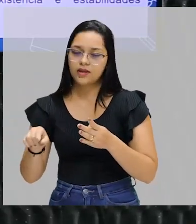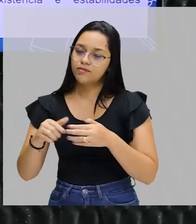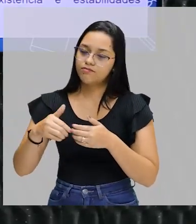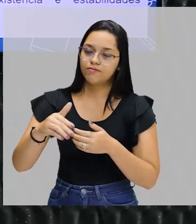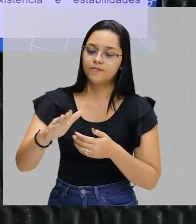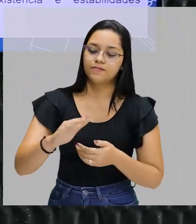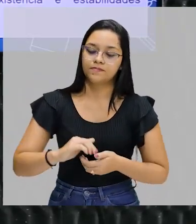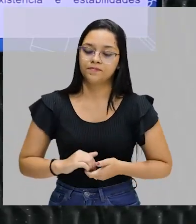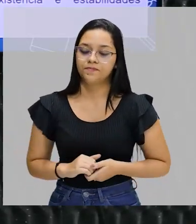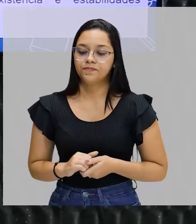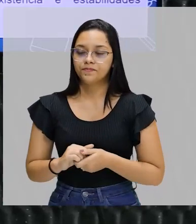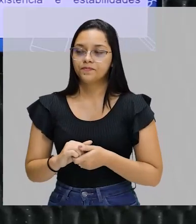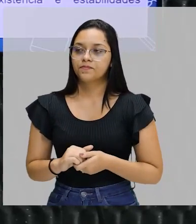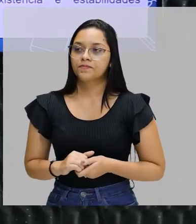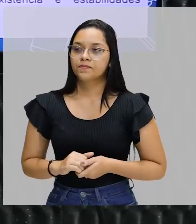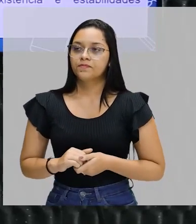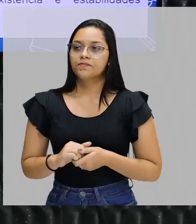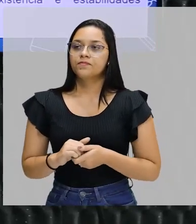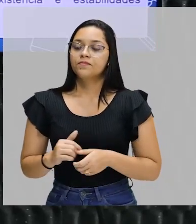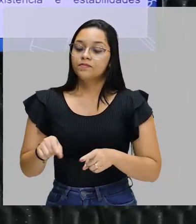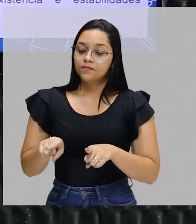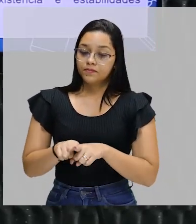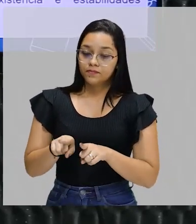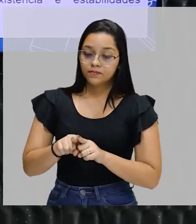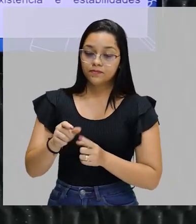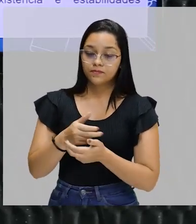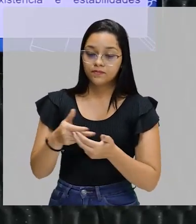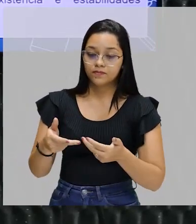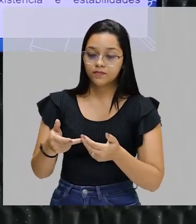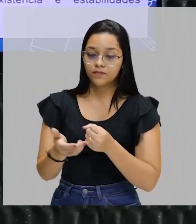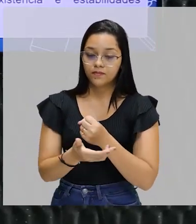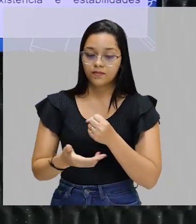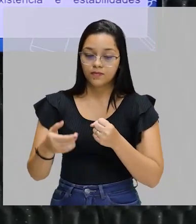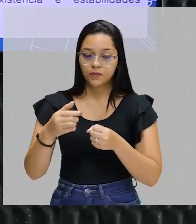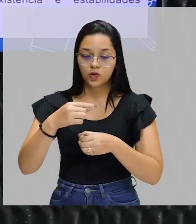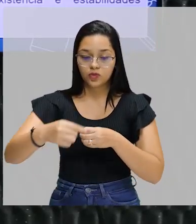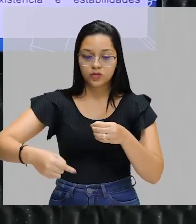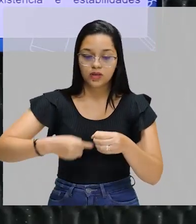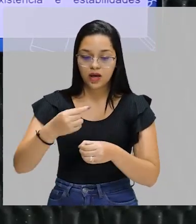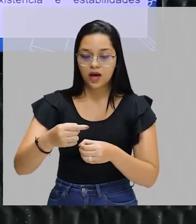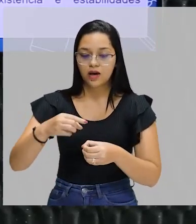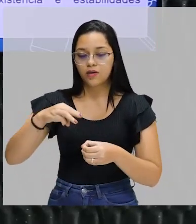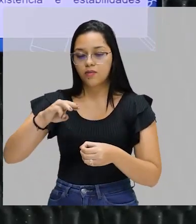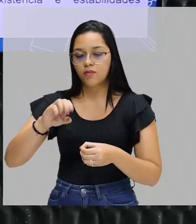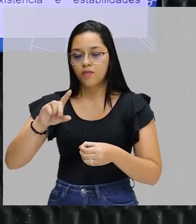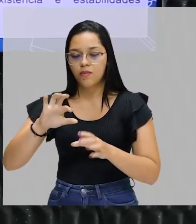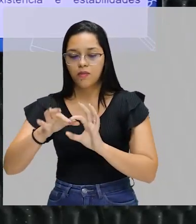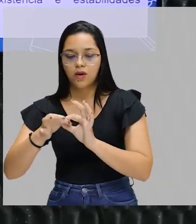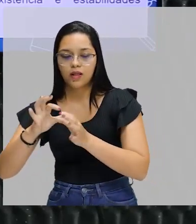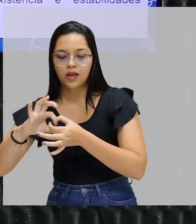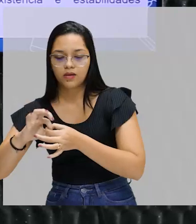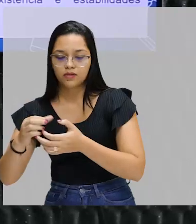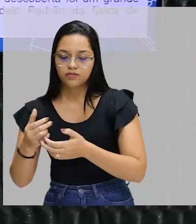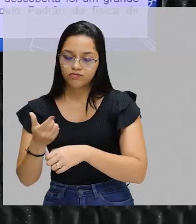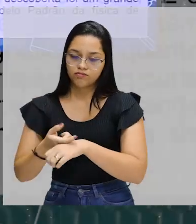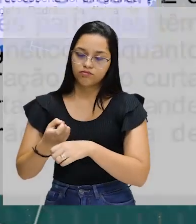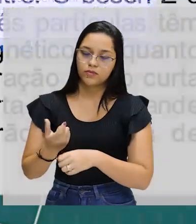vai, certo? Isso tais como a existência e estabilidade dos átomos, moléculas e sólidos,